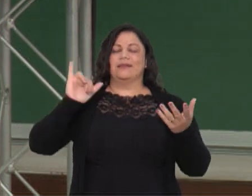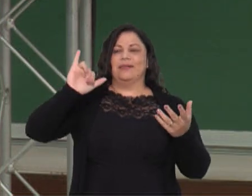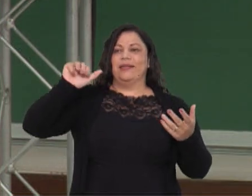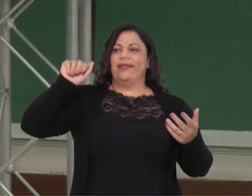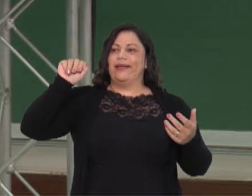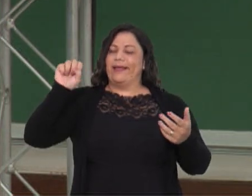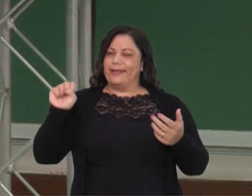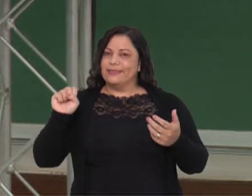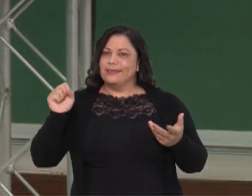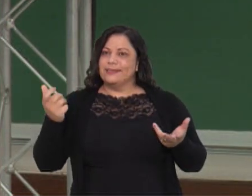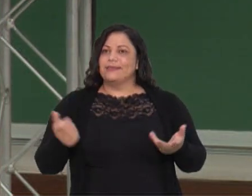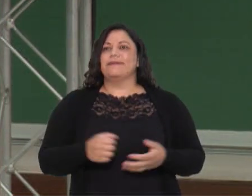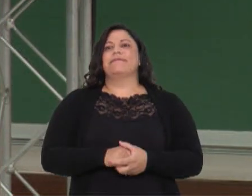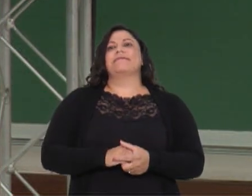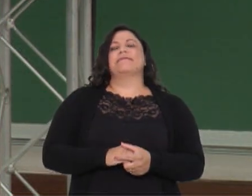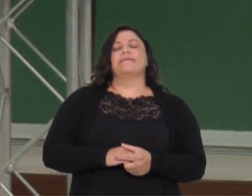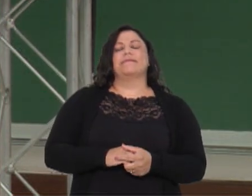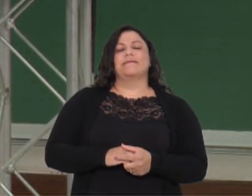tendência,